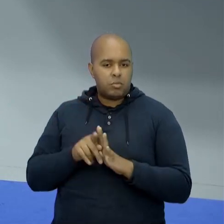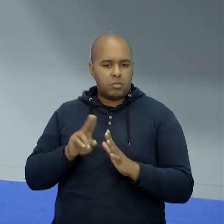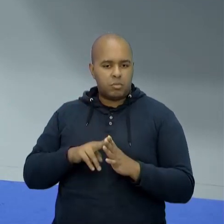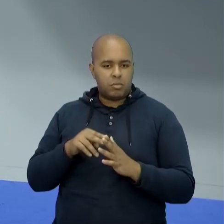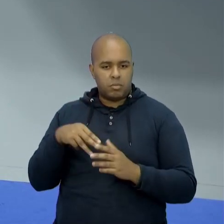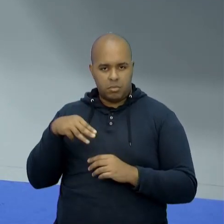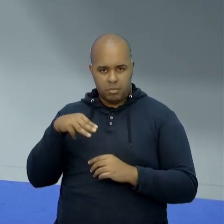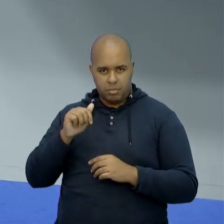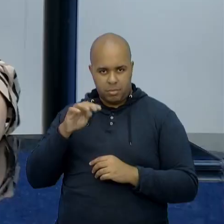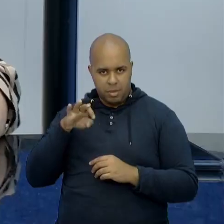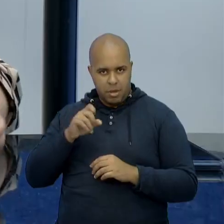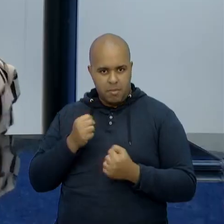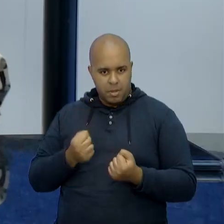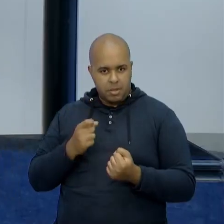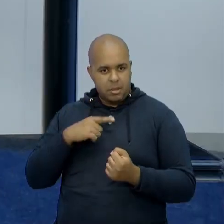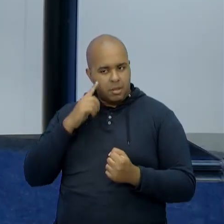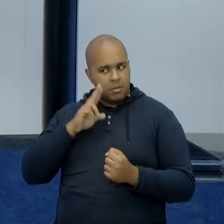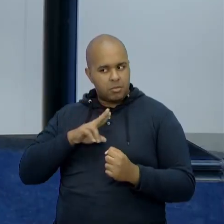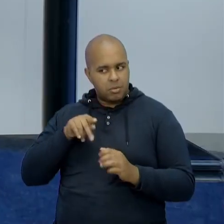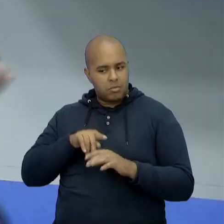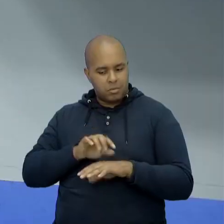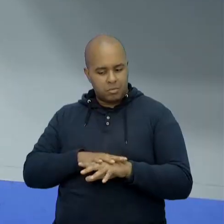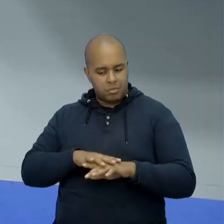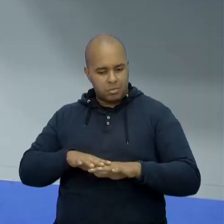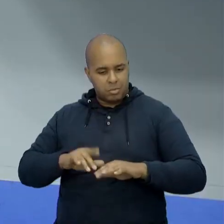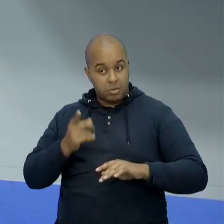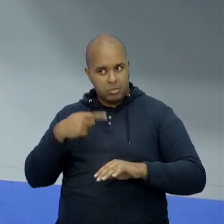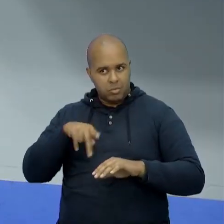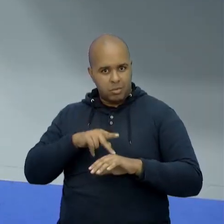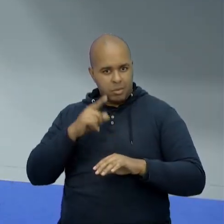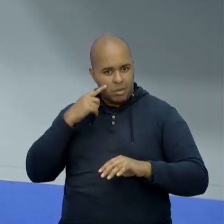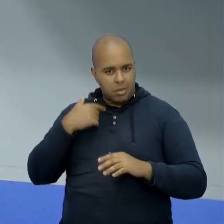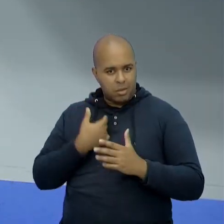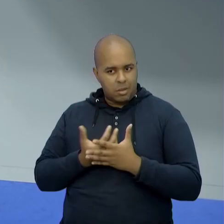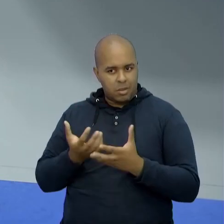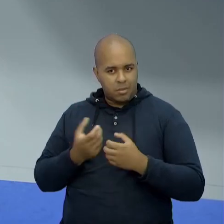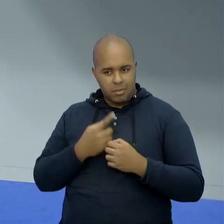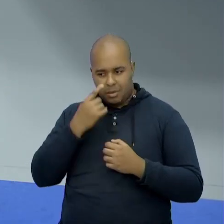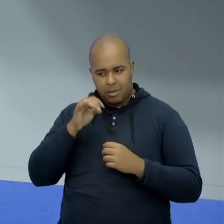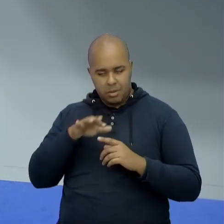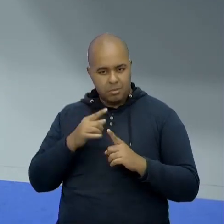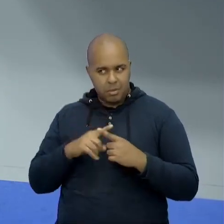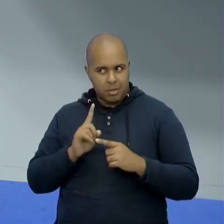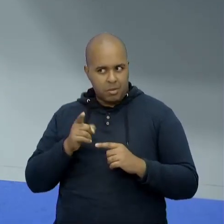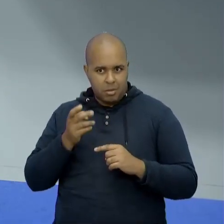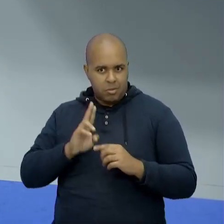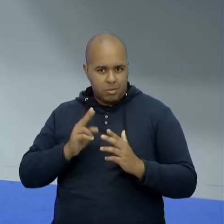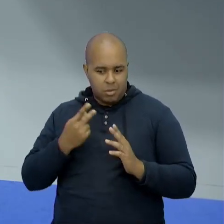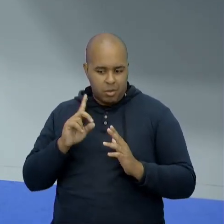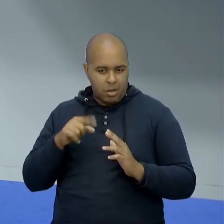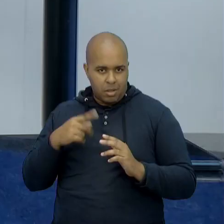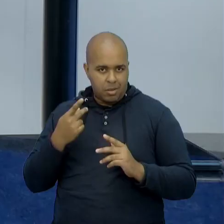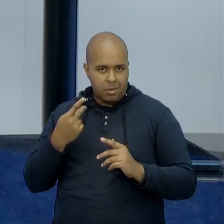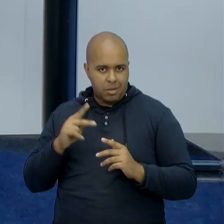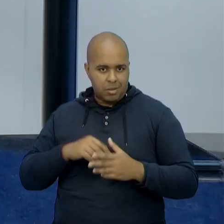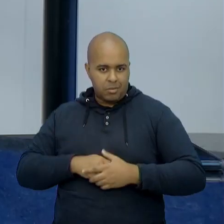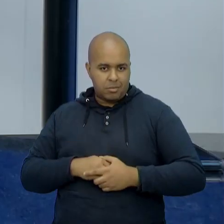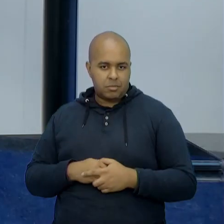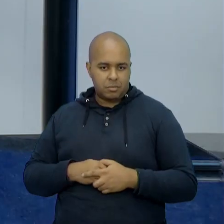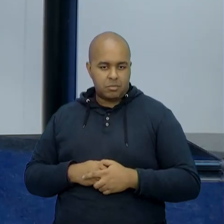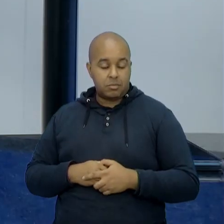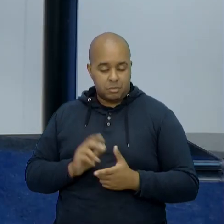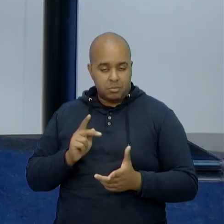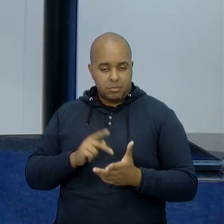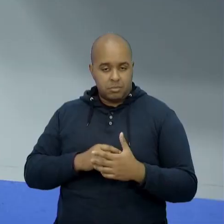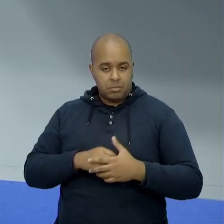metais pesados. Sim. Que está inutilizando o solo de um país que está recebendo um lixo que ele não consome, que não é dele. É verdade.